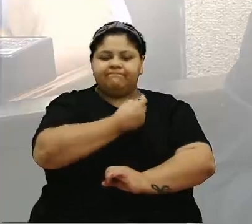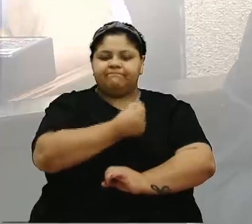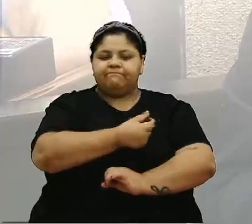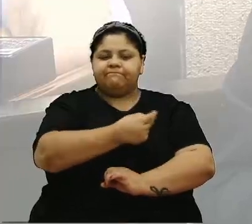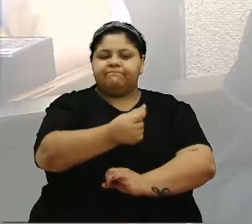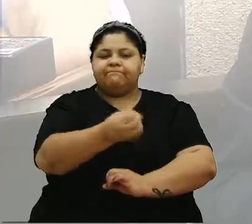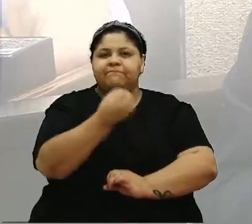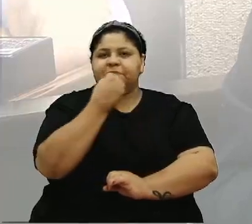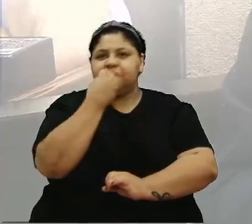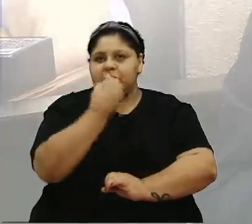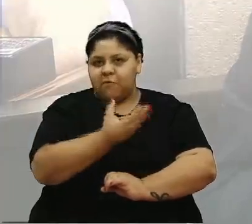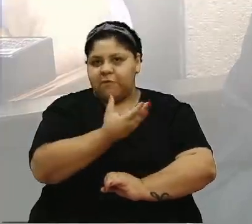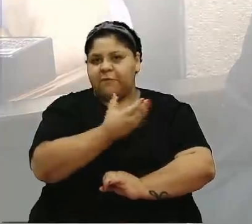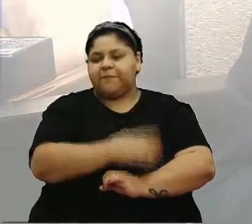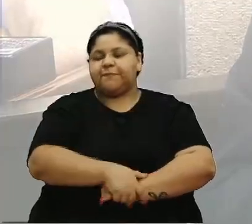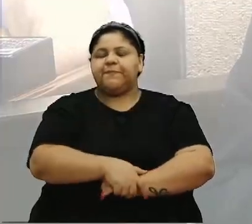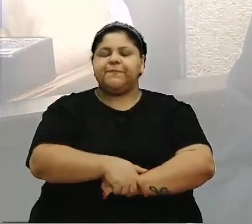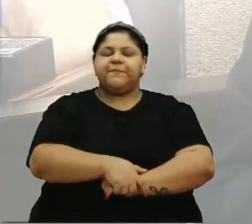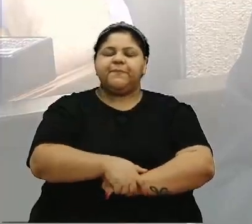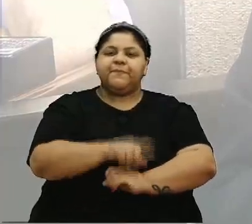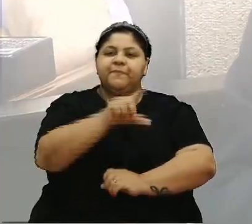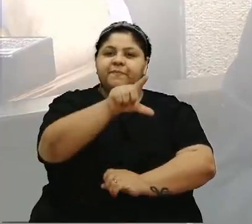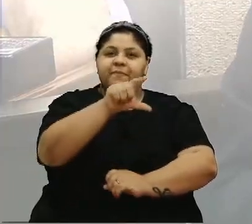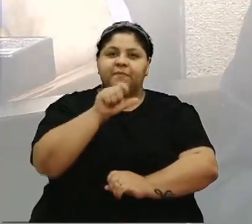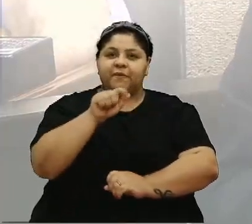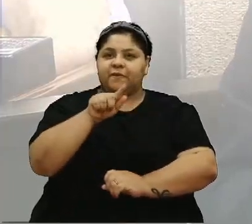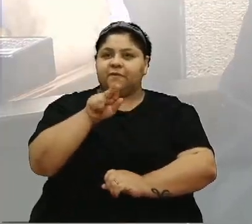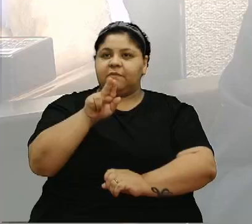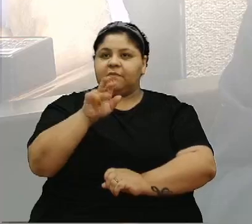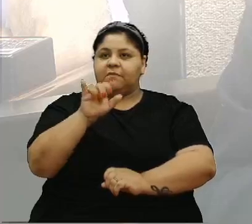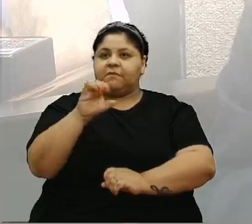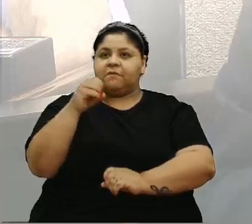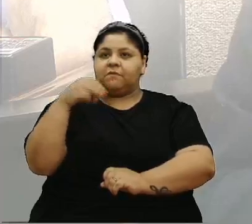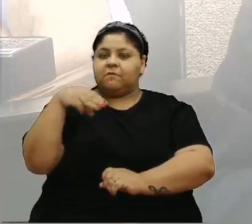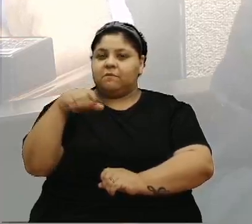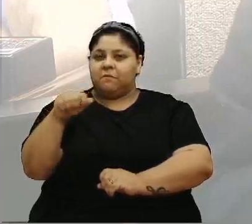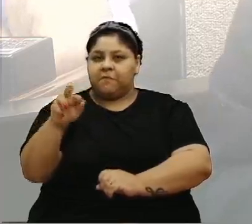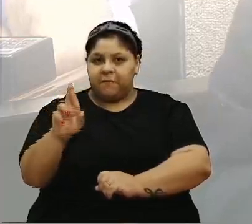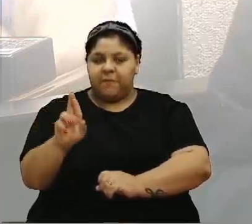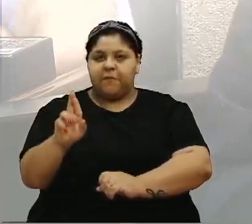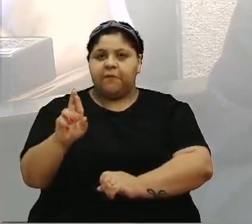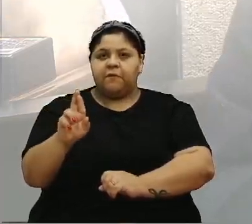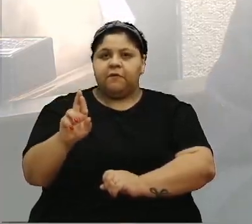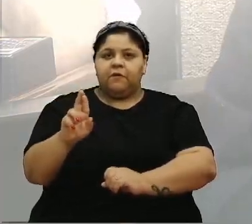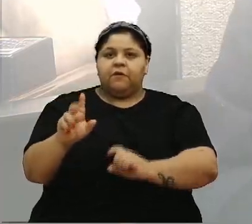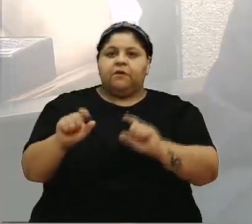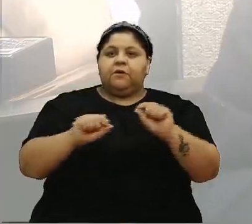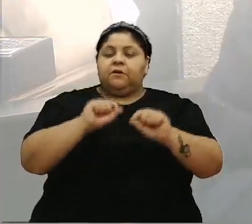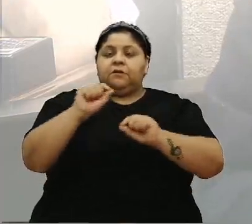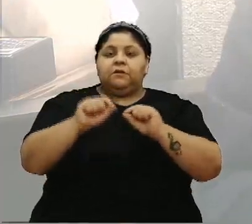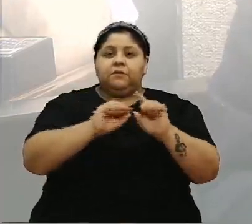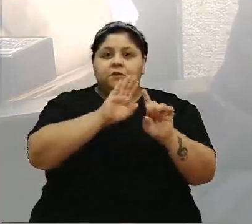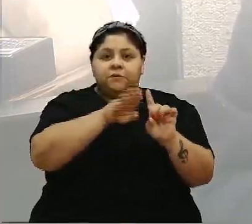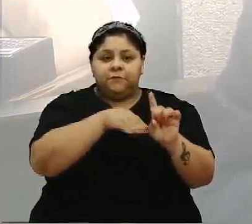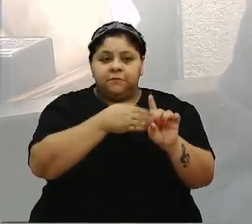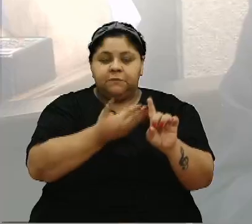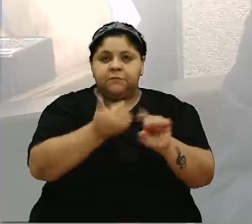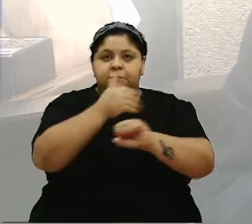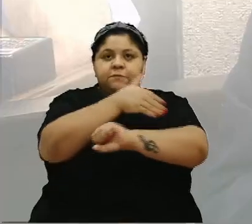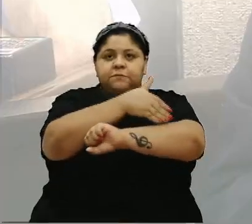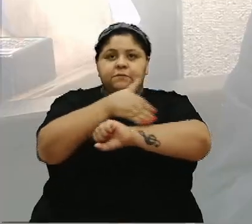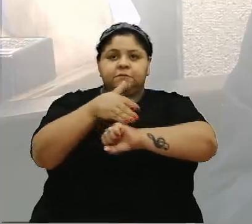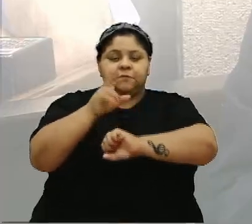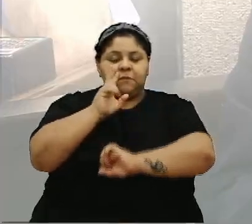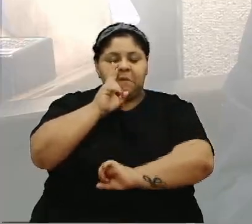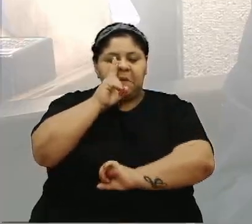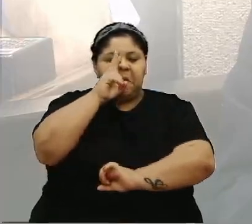bondade. Escolher Guiomar Maria Pedroso Juncker para nomear a rua fortalece